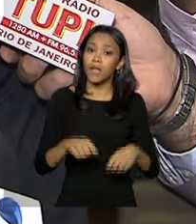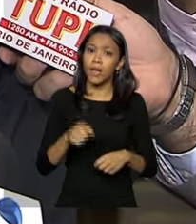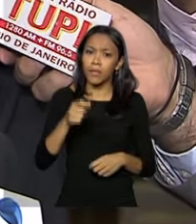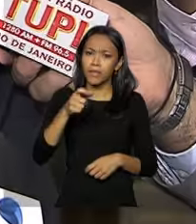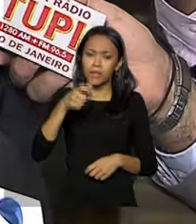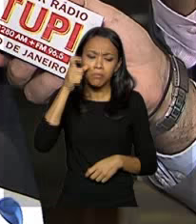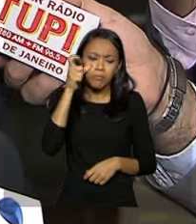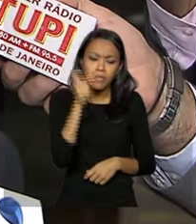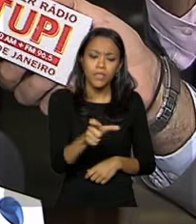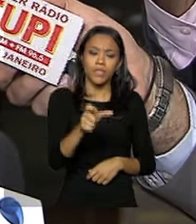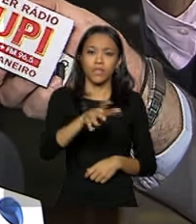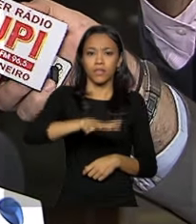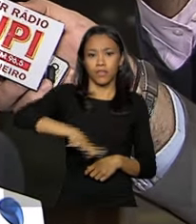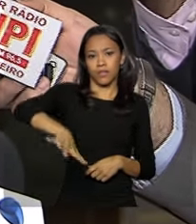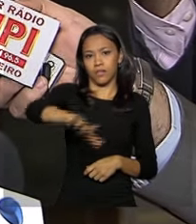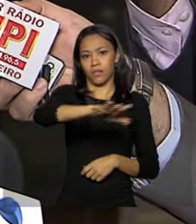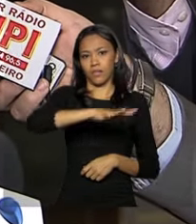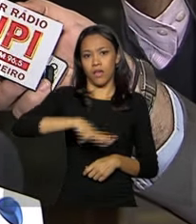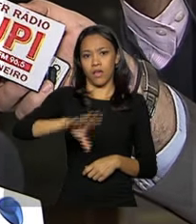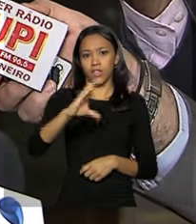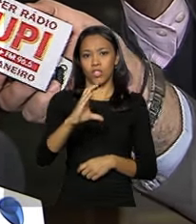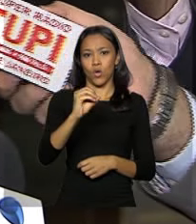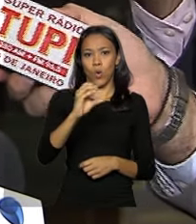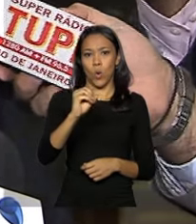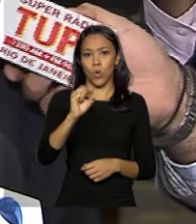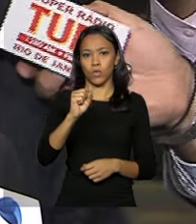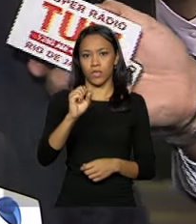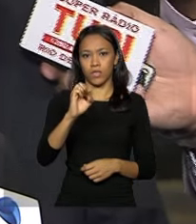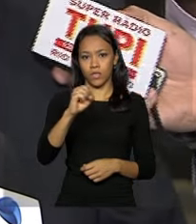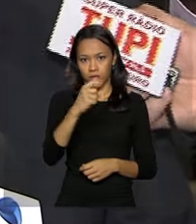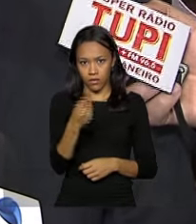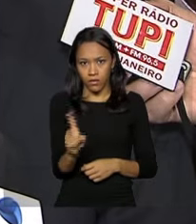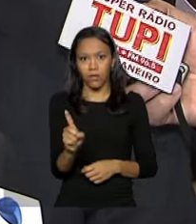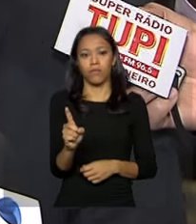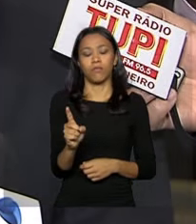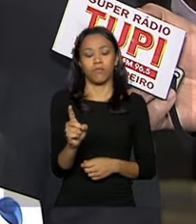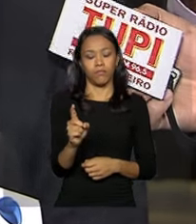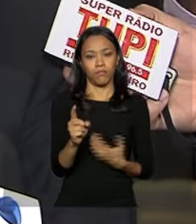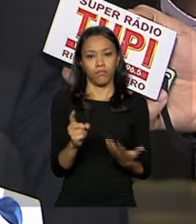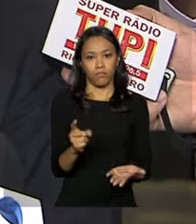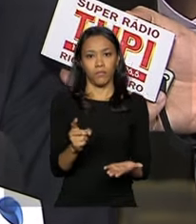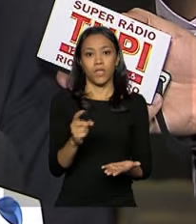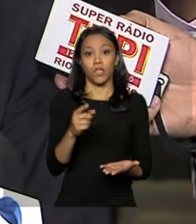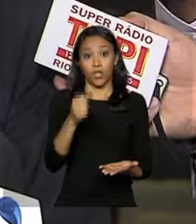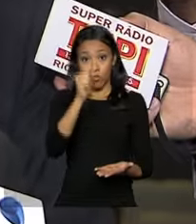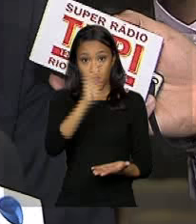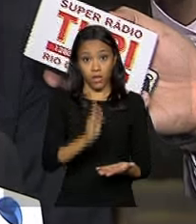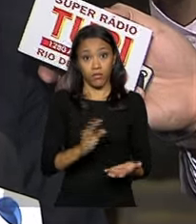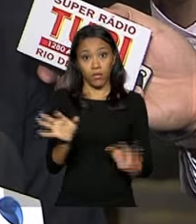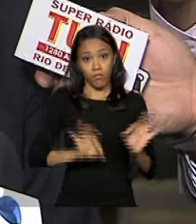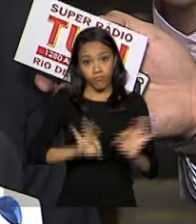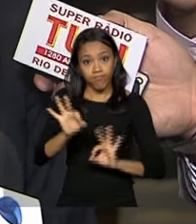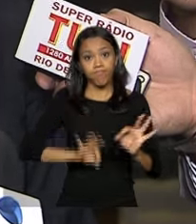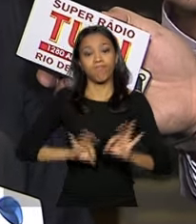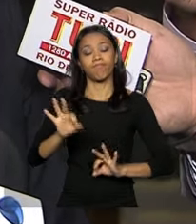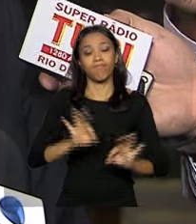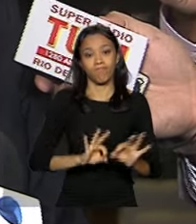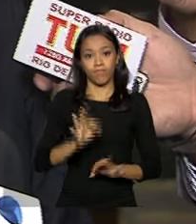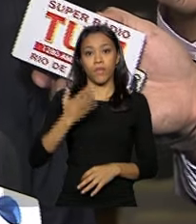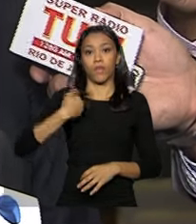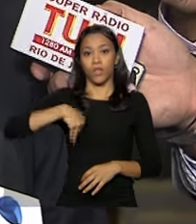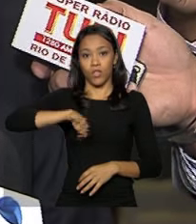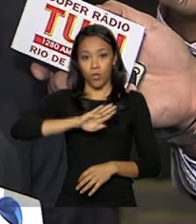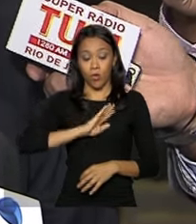no plano de concessões na área de infraestrutura que o Brasil está realizando. E nós